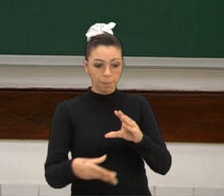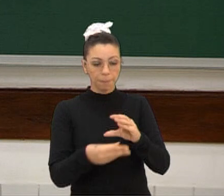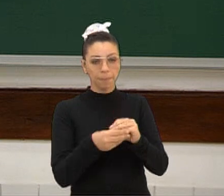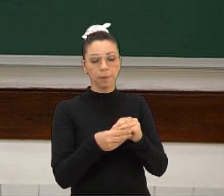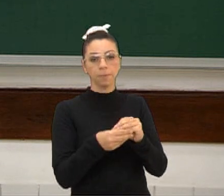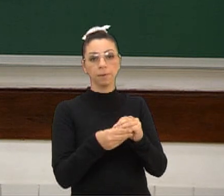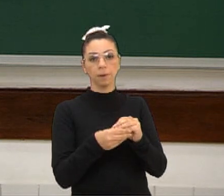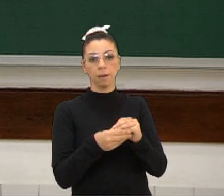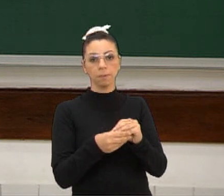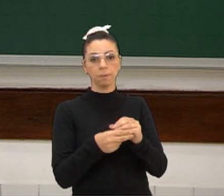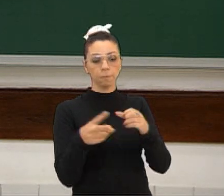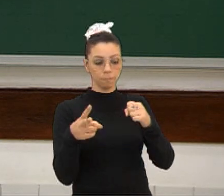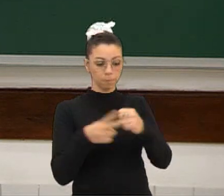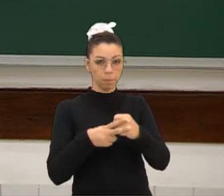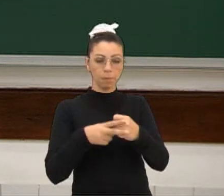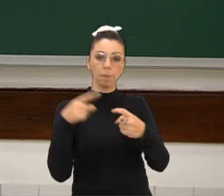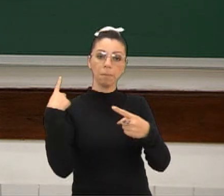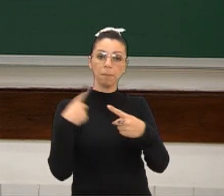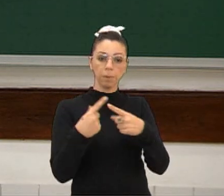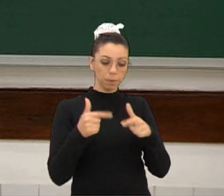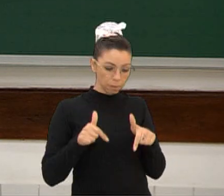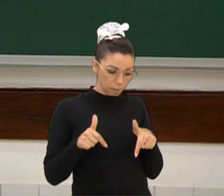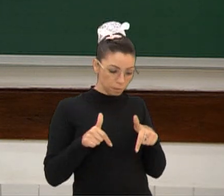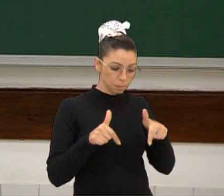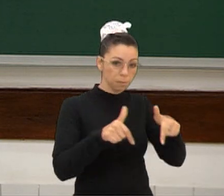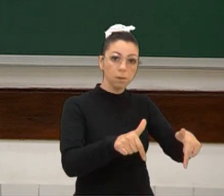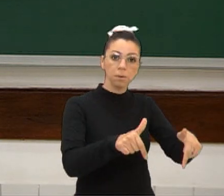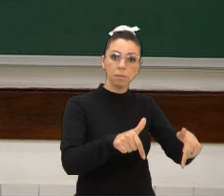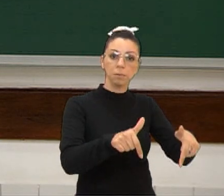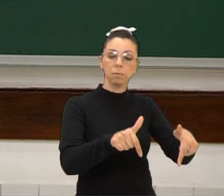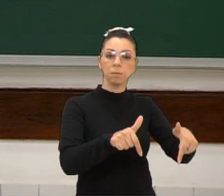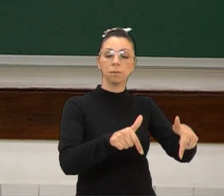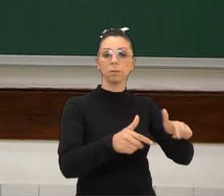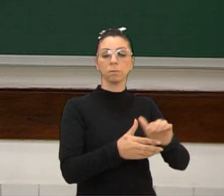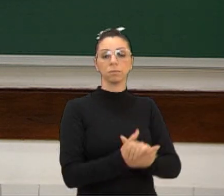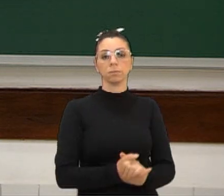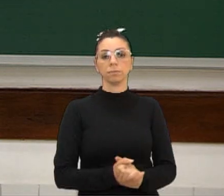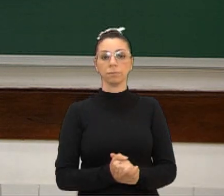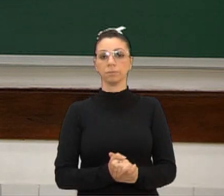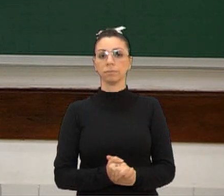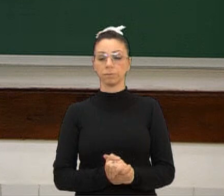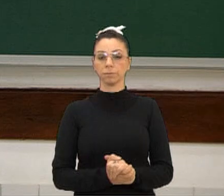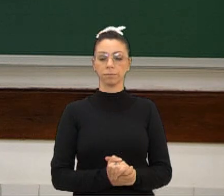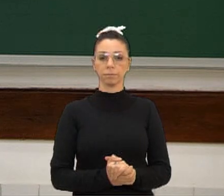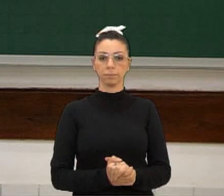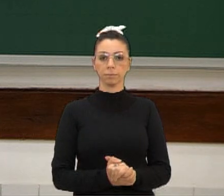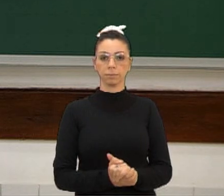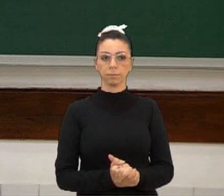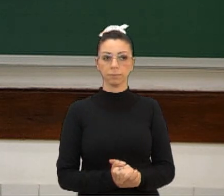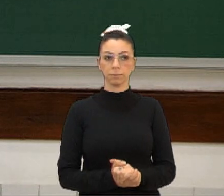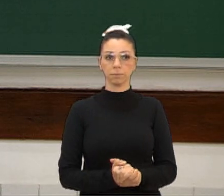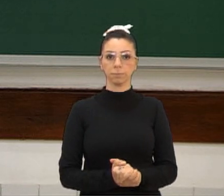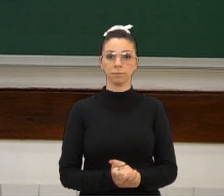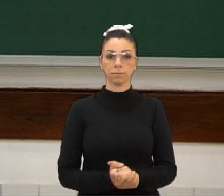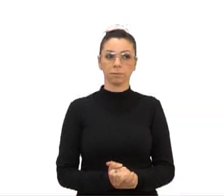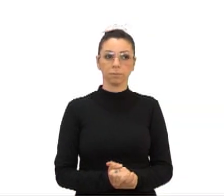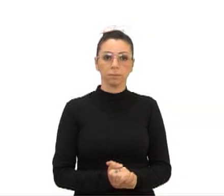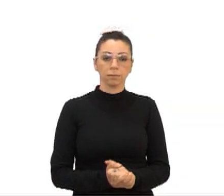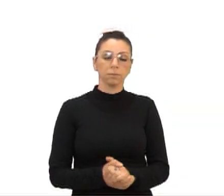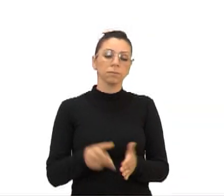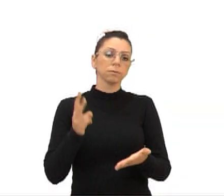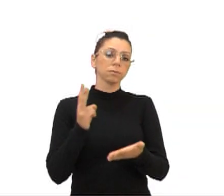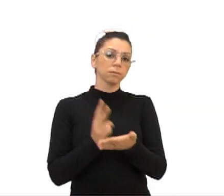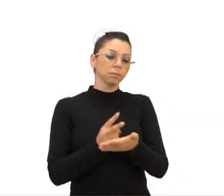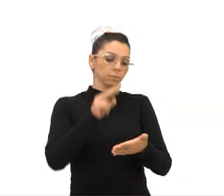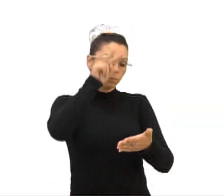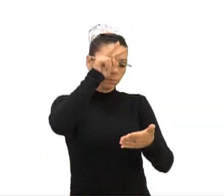ali uma ação. Eu tenho esse sentido de ação no verbo afirmar. Continuando.